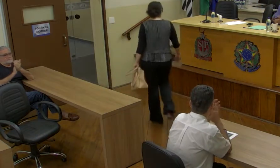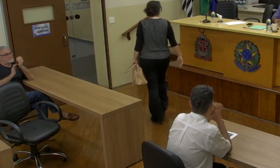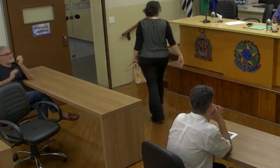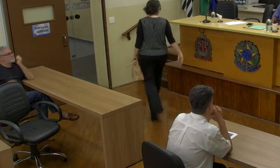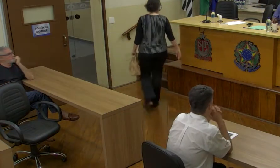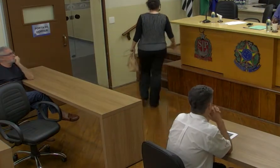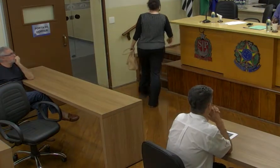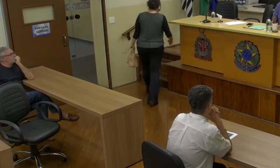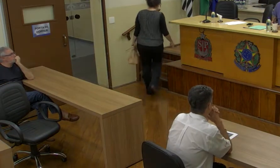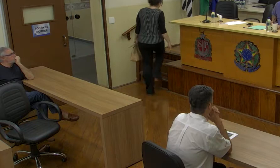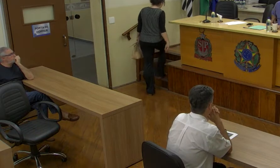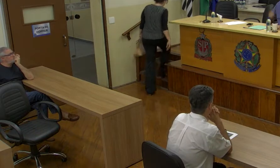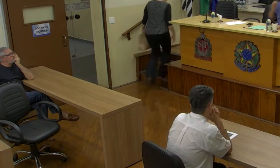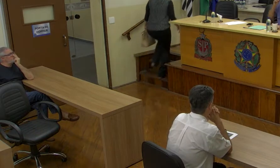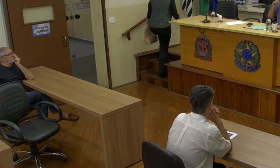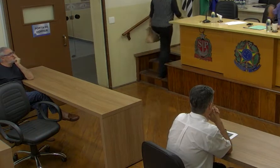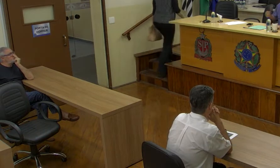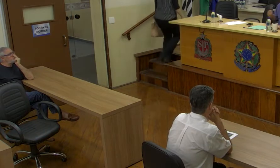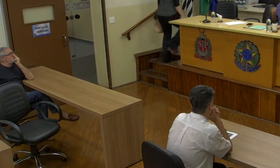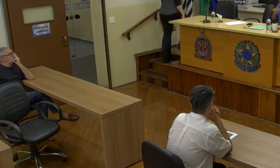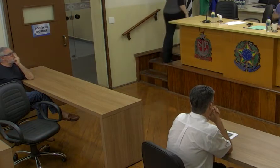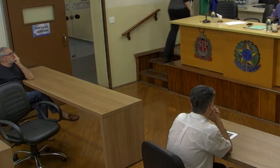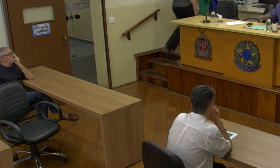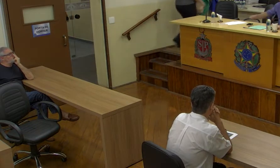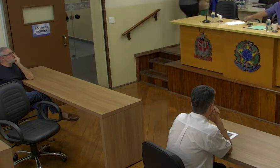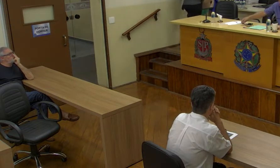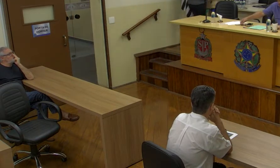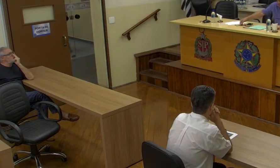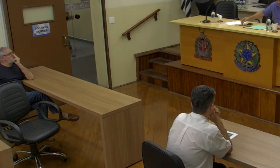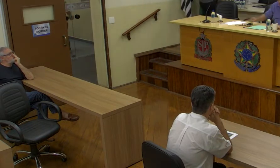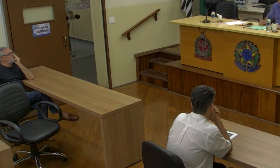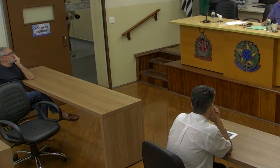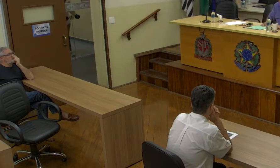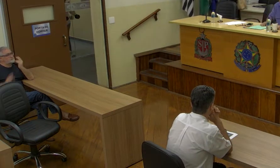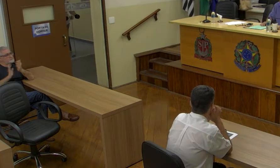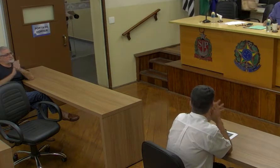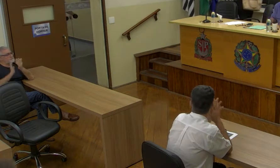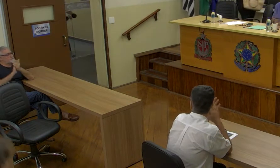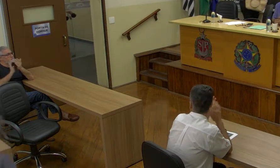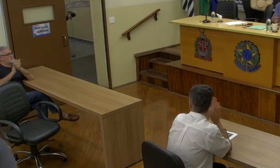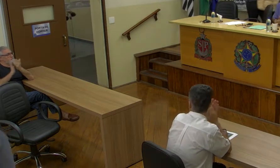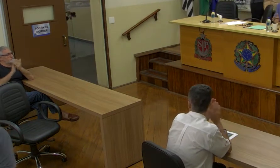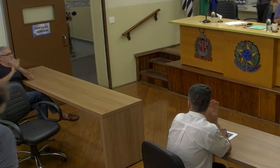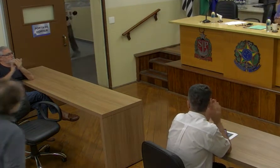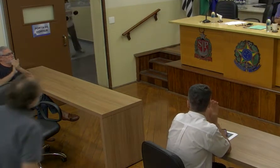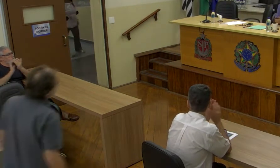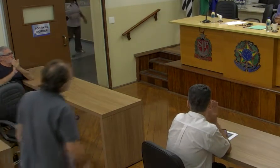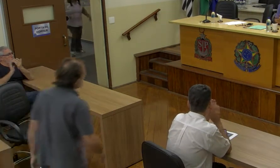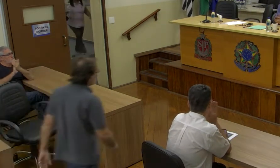O coordenador executivo de Planejamento Urbano, Aderson Passos.